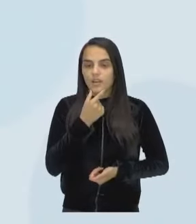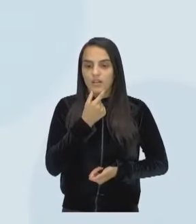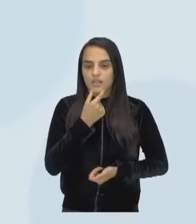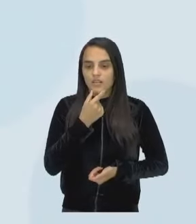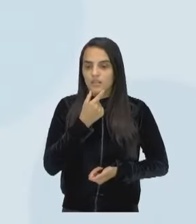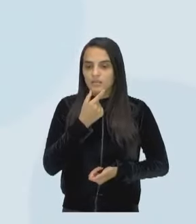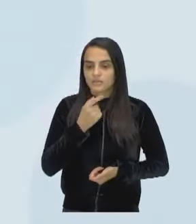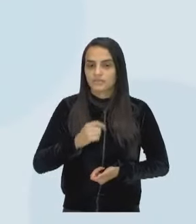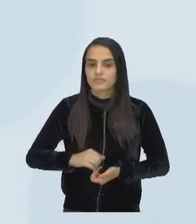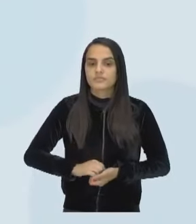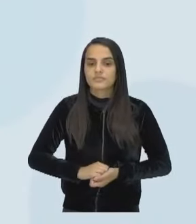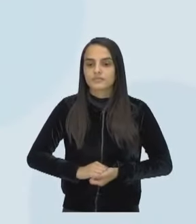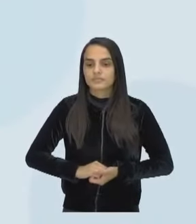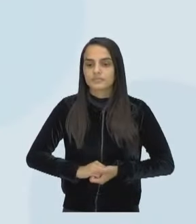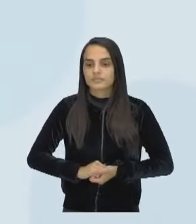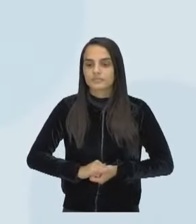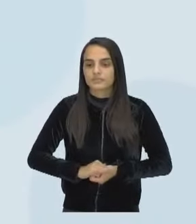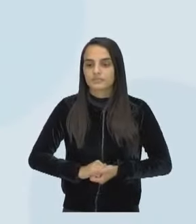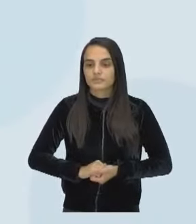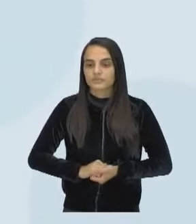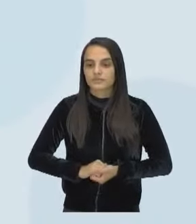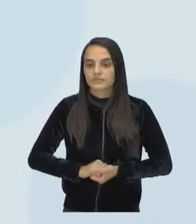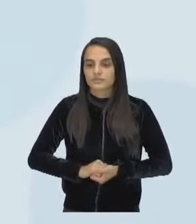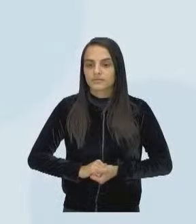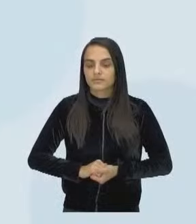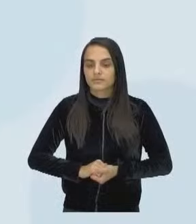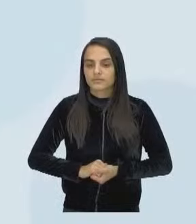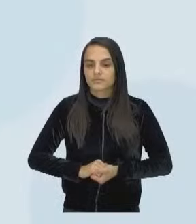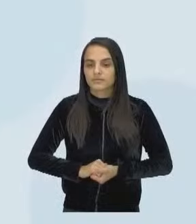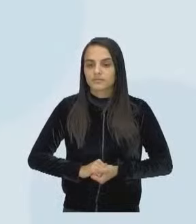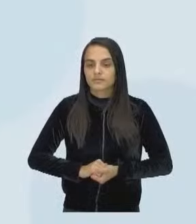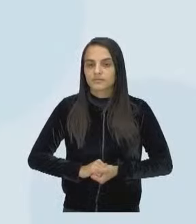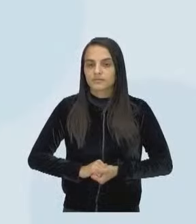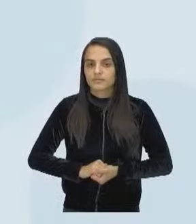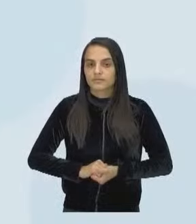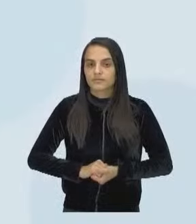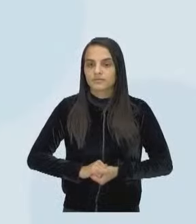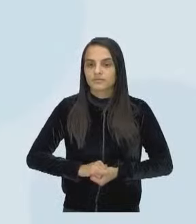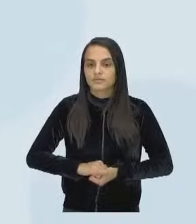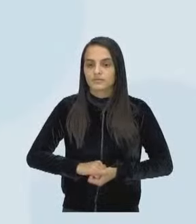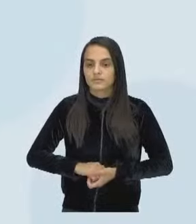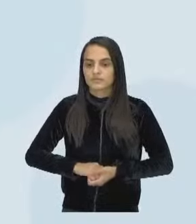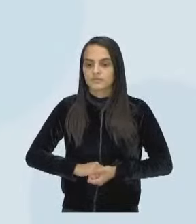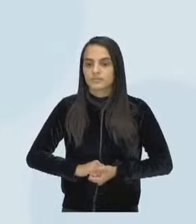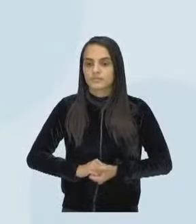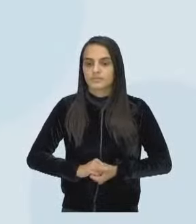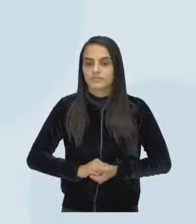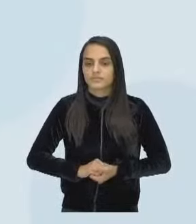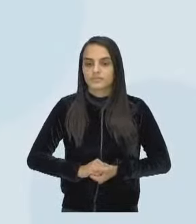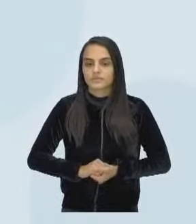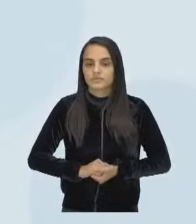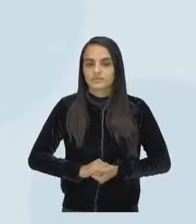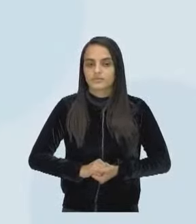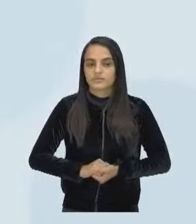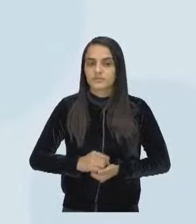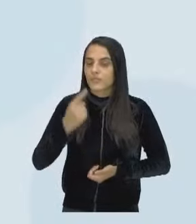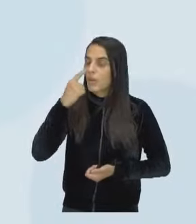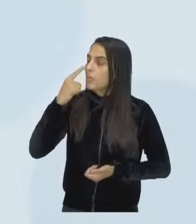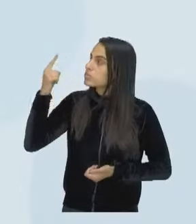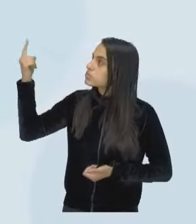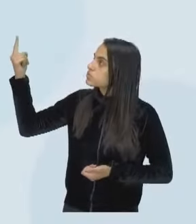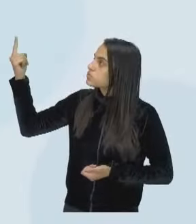disabled, especially one who is licensed and works in a hospital or physician's office. Nurse, temos